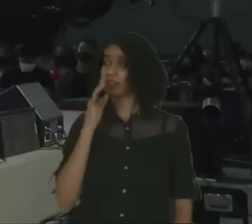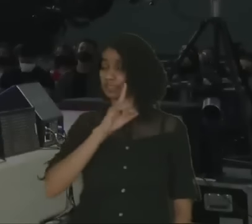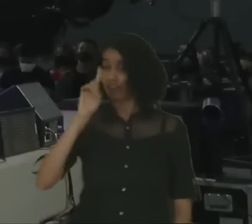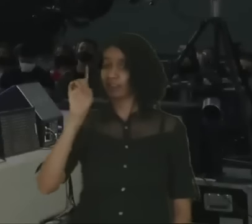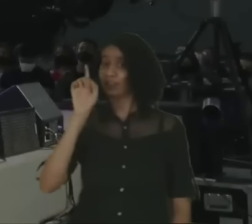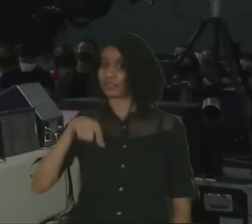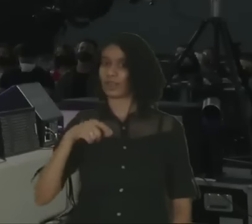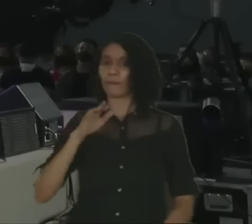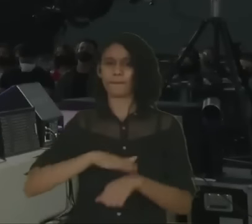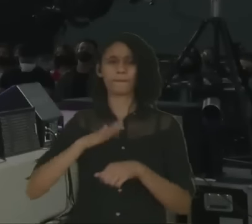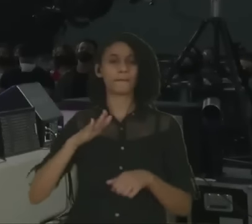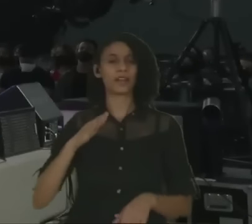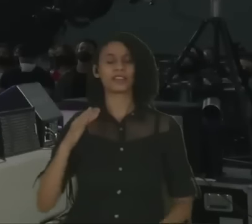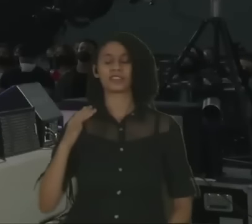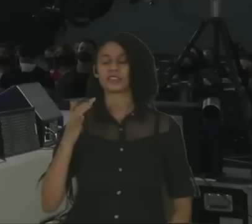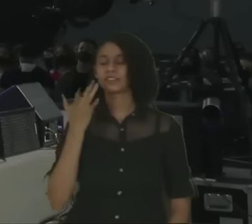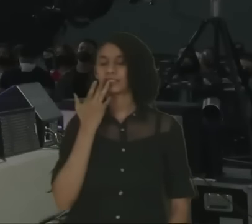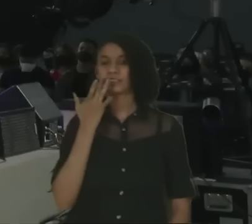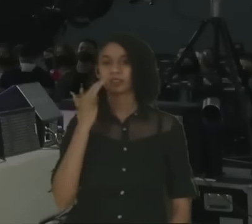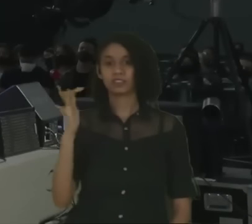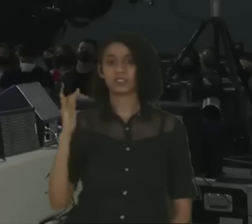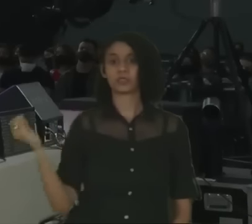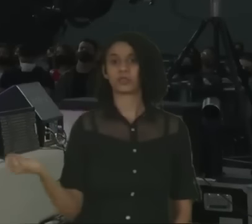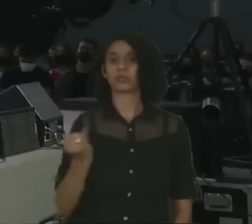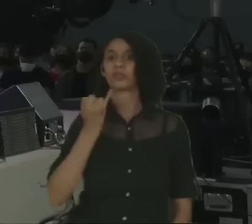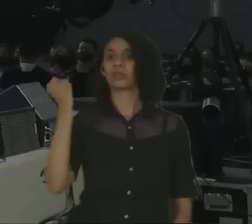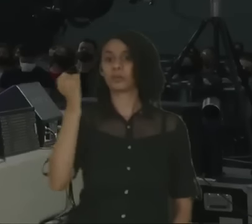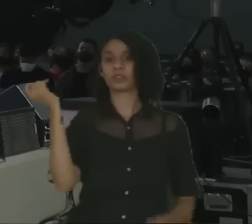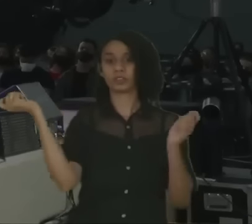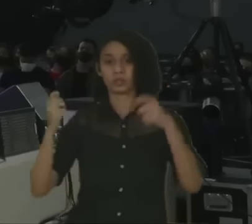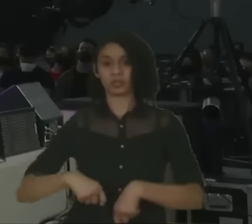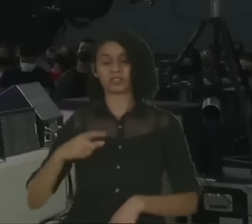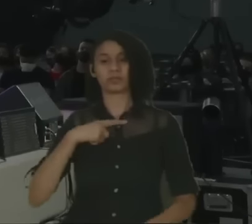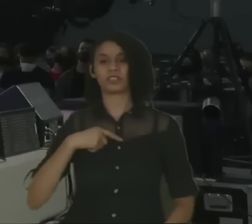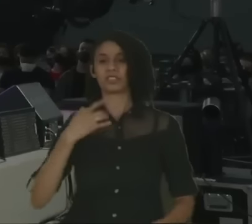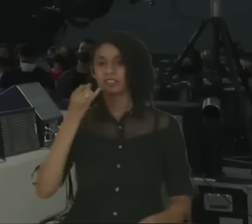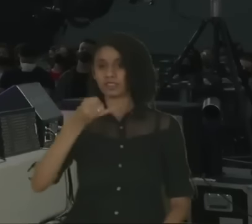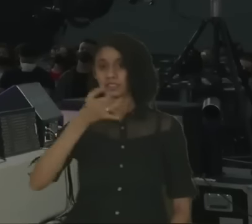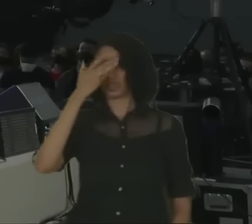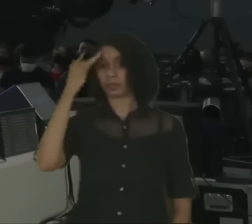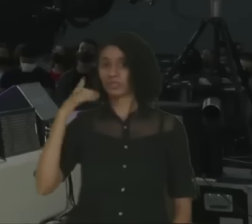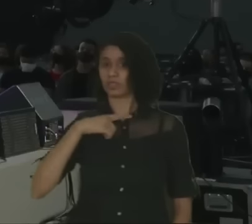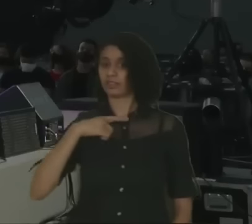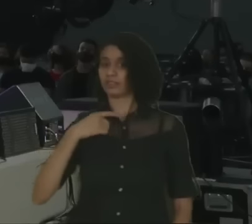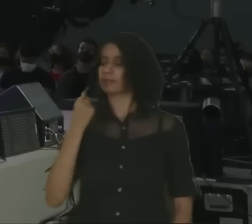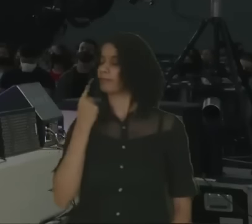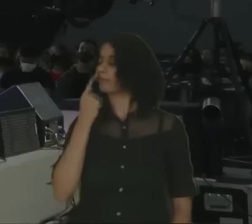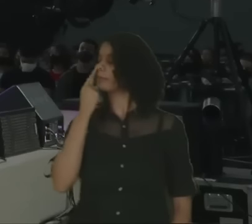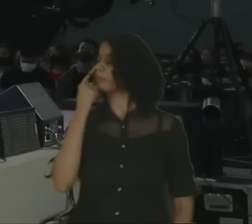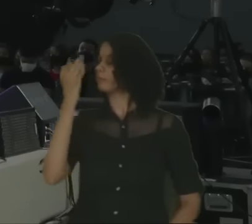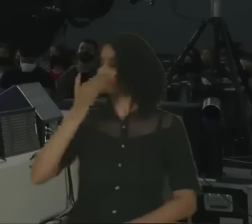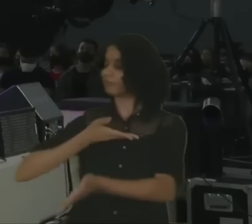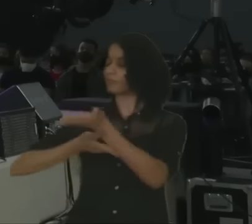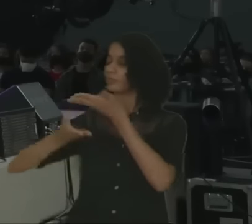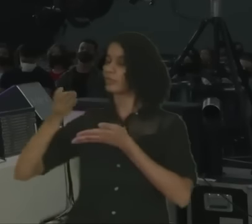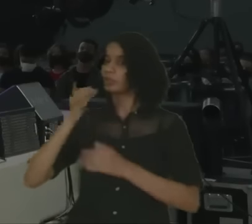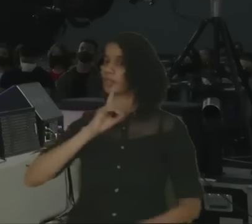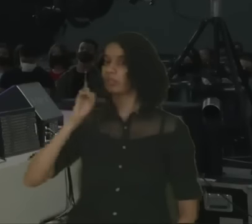precioso que eu e você podemos ter porque quem tem intimidade com Deus todo o resto